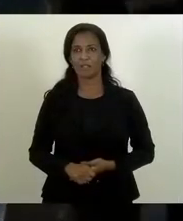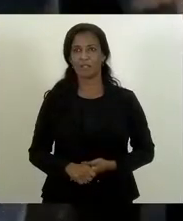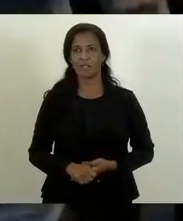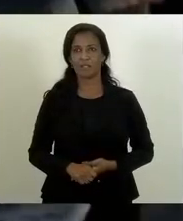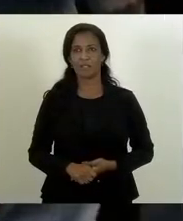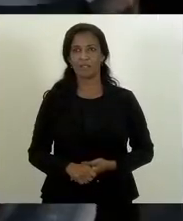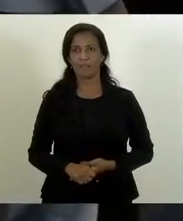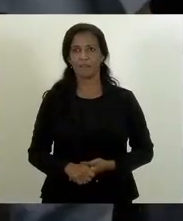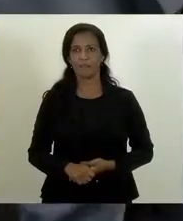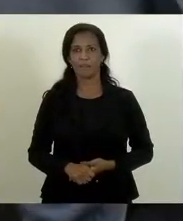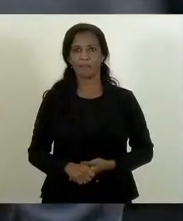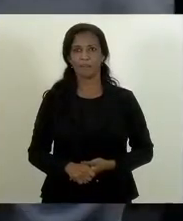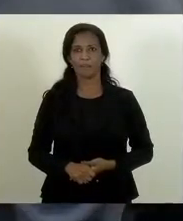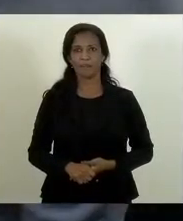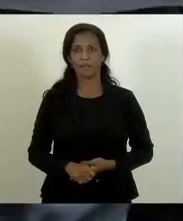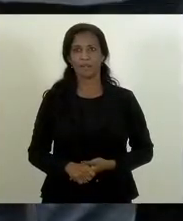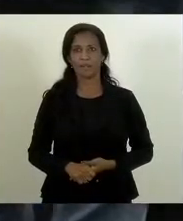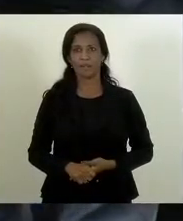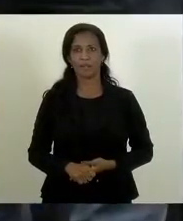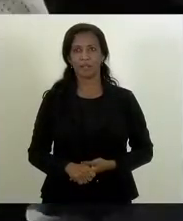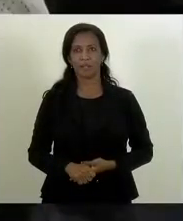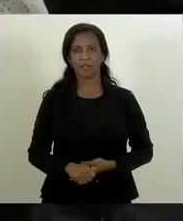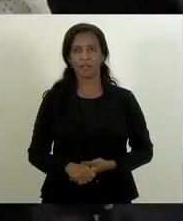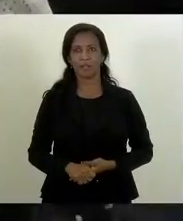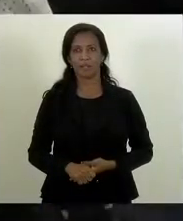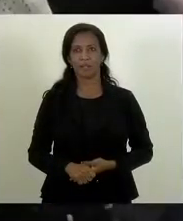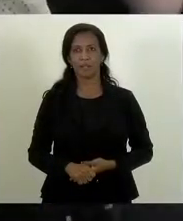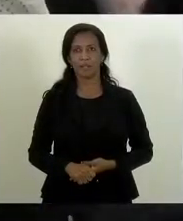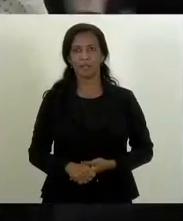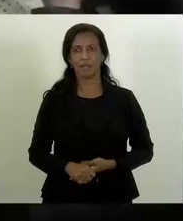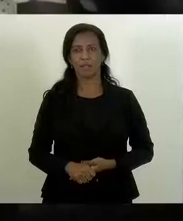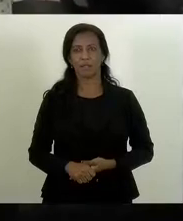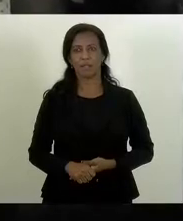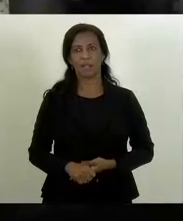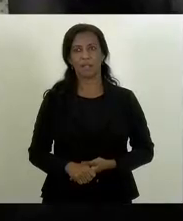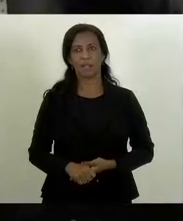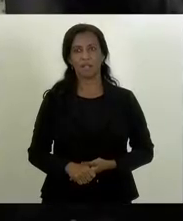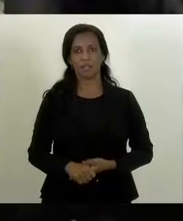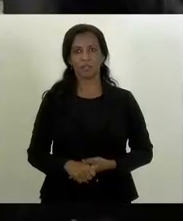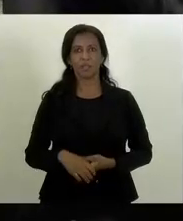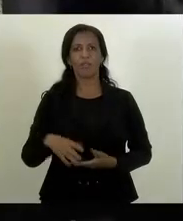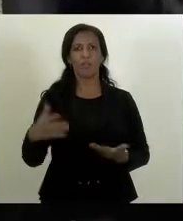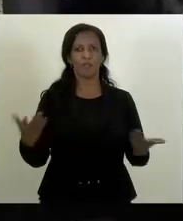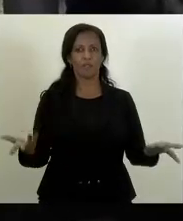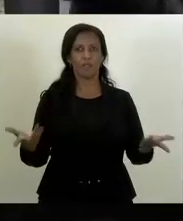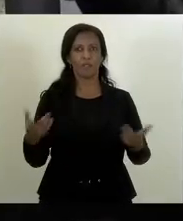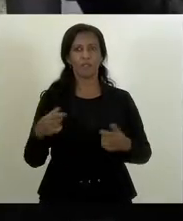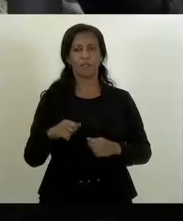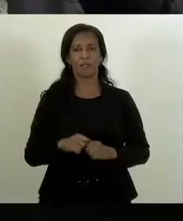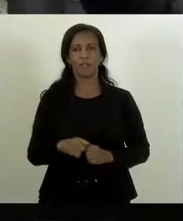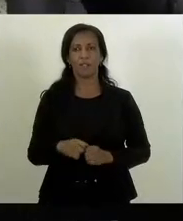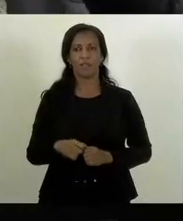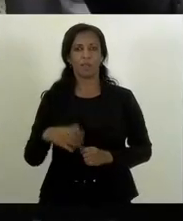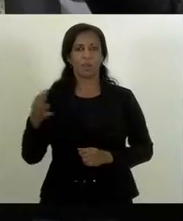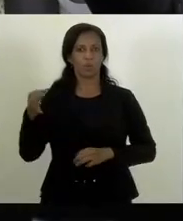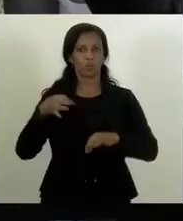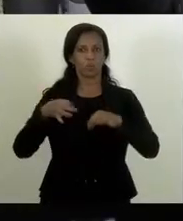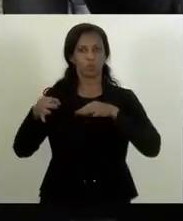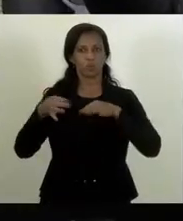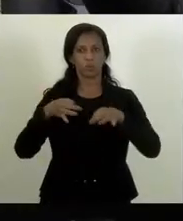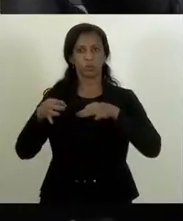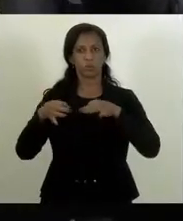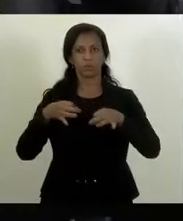matriz que diz o combate indígena,